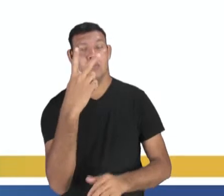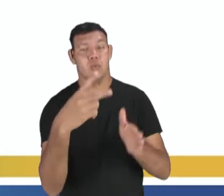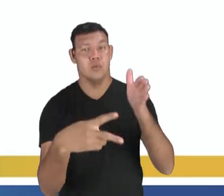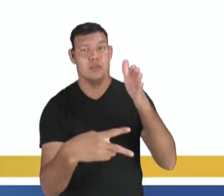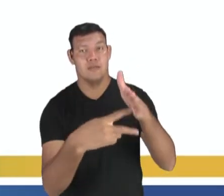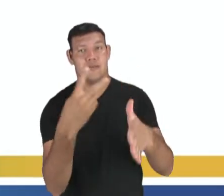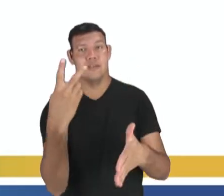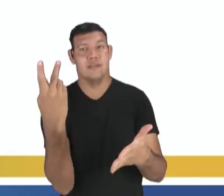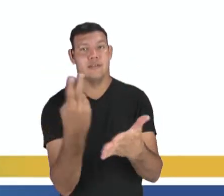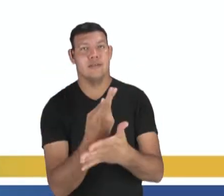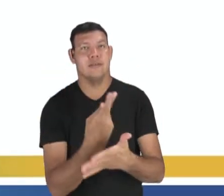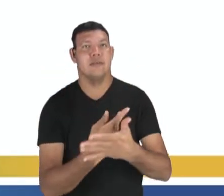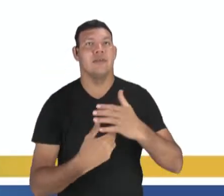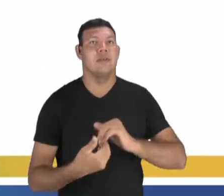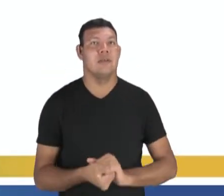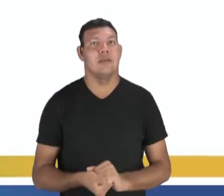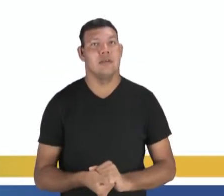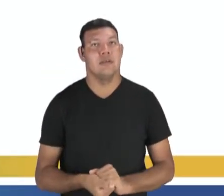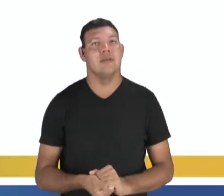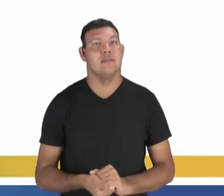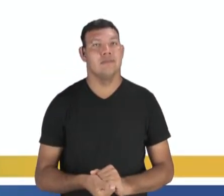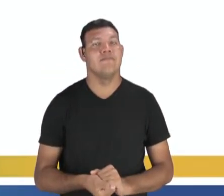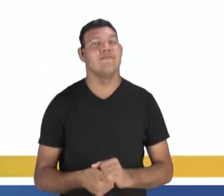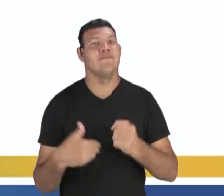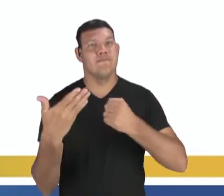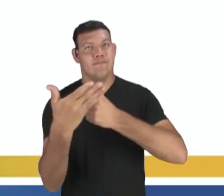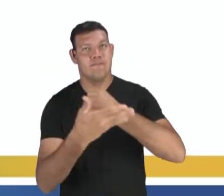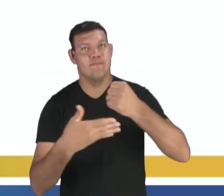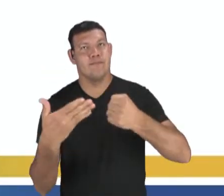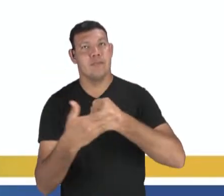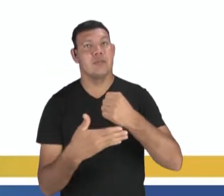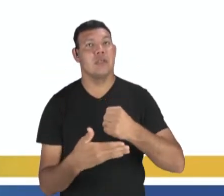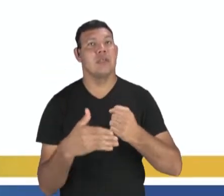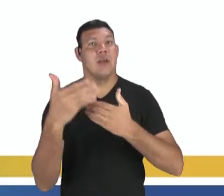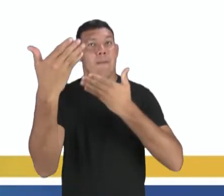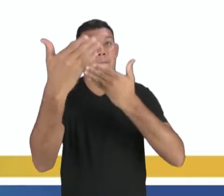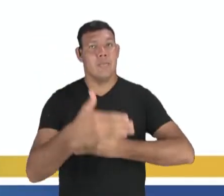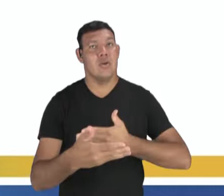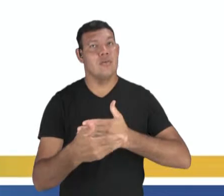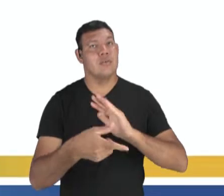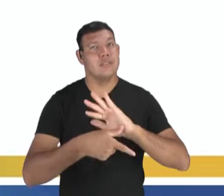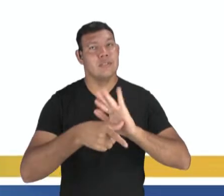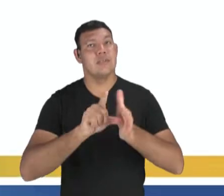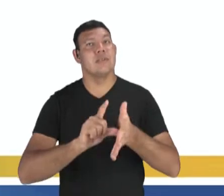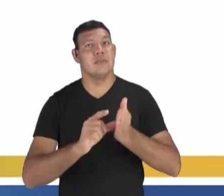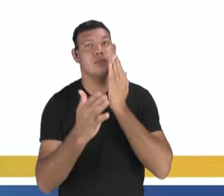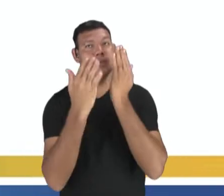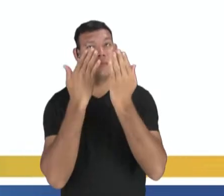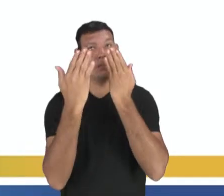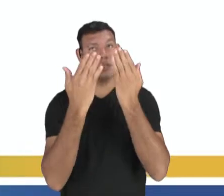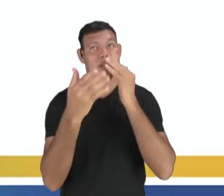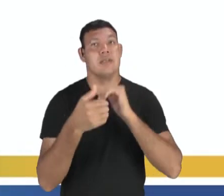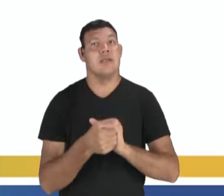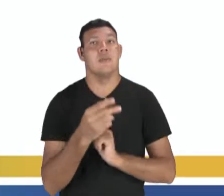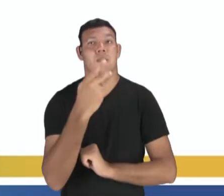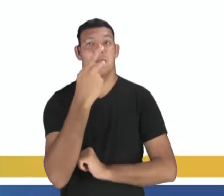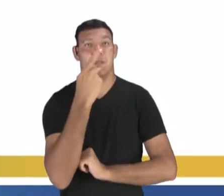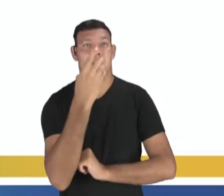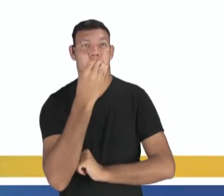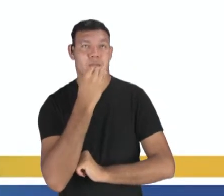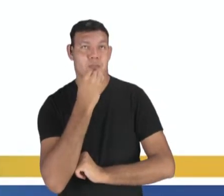em testes anteriores o psicólogo sabe que a probabilidade de o candidato